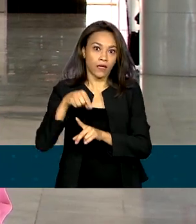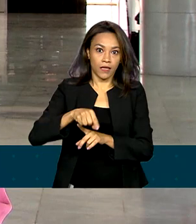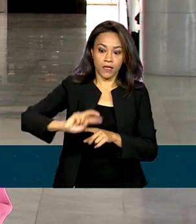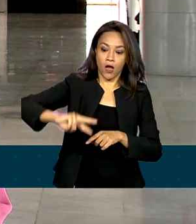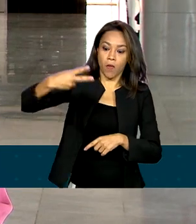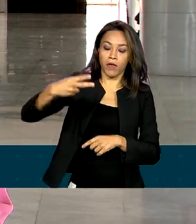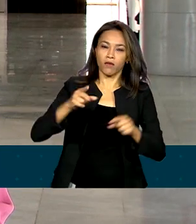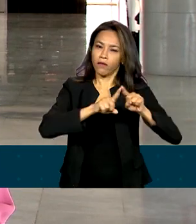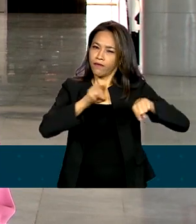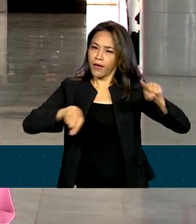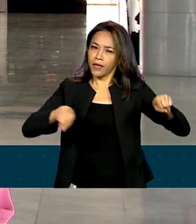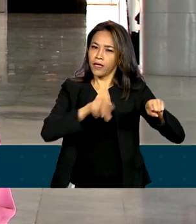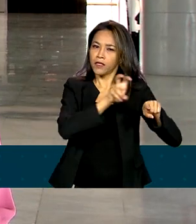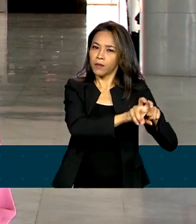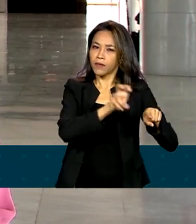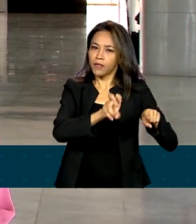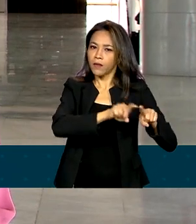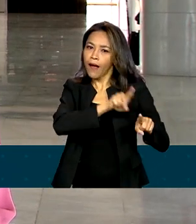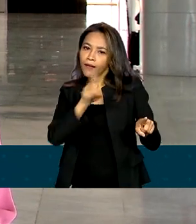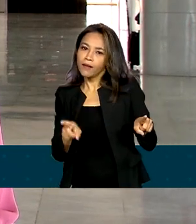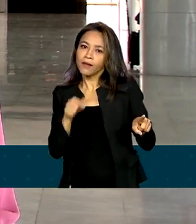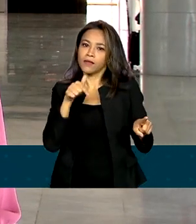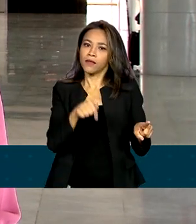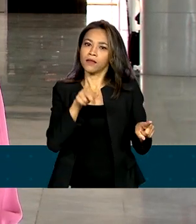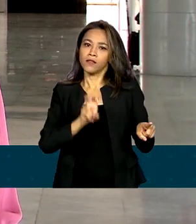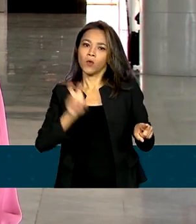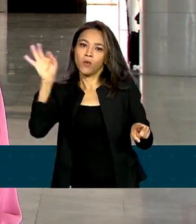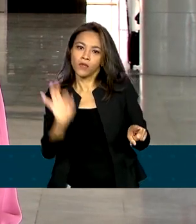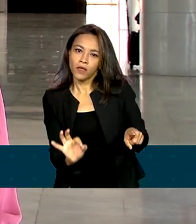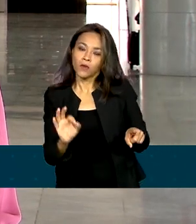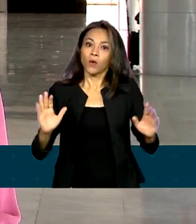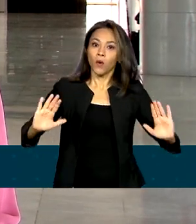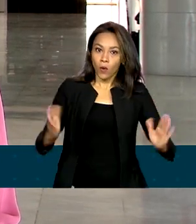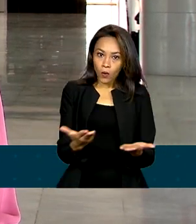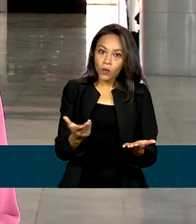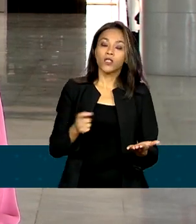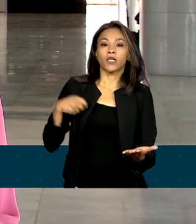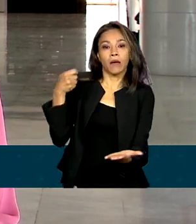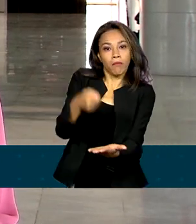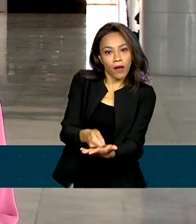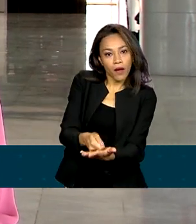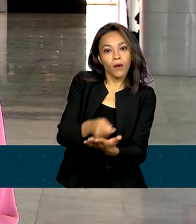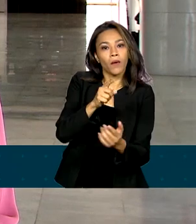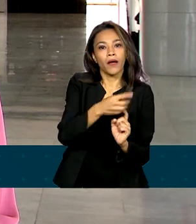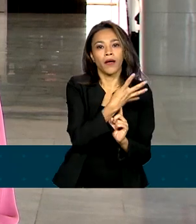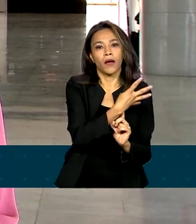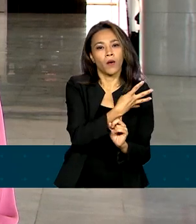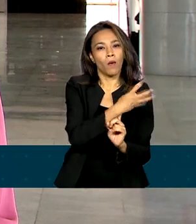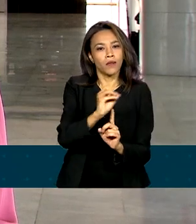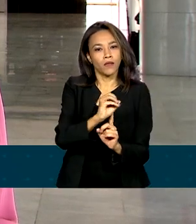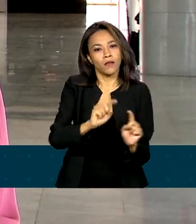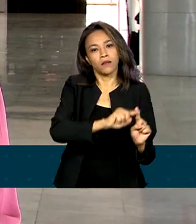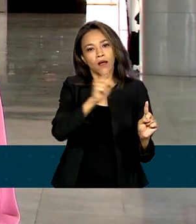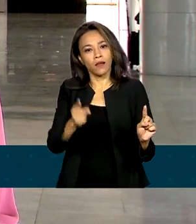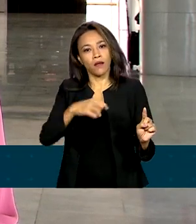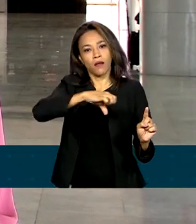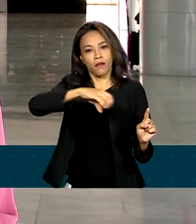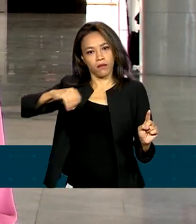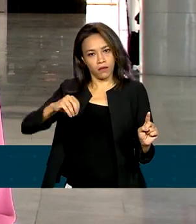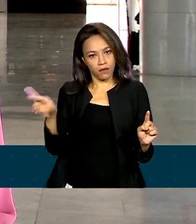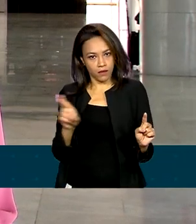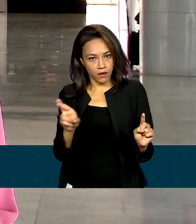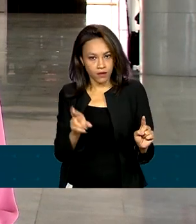varia de 55% a 75%. Atualmente, os valores pagos vão de R$ 400 a R$